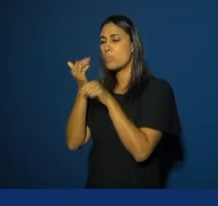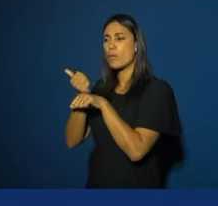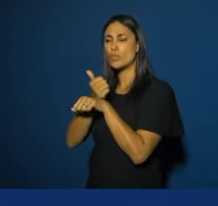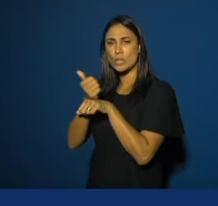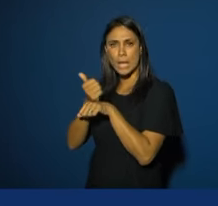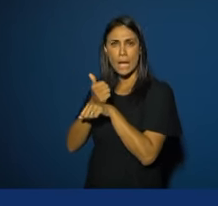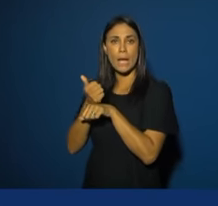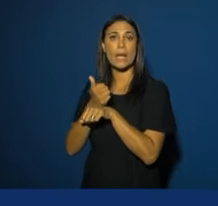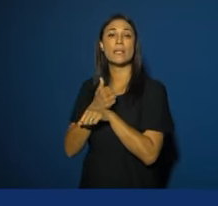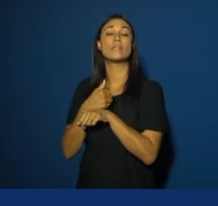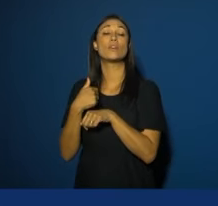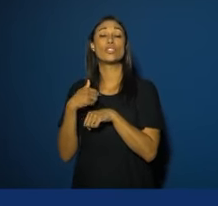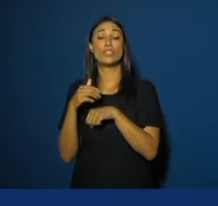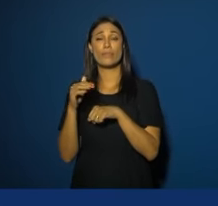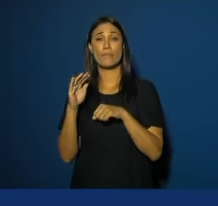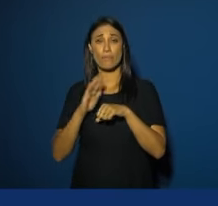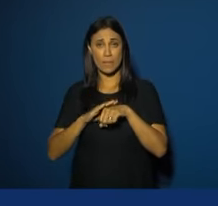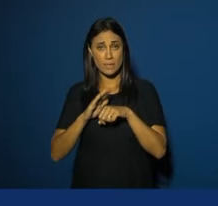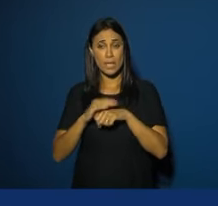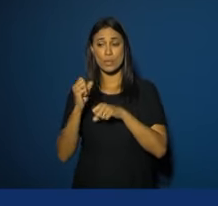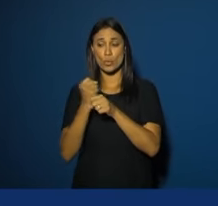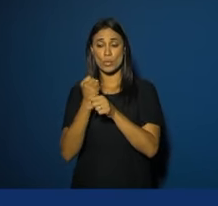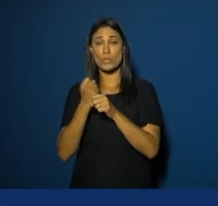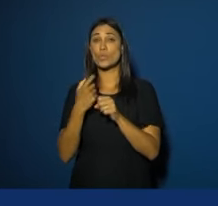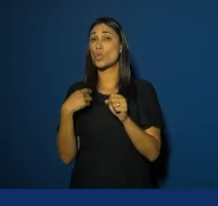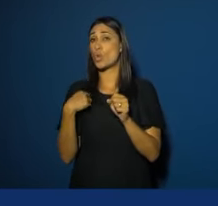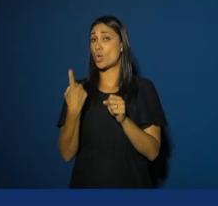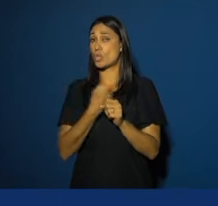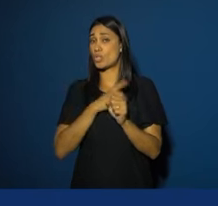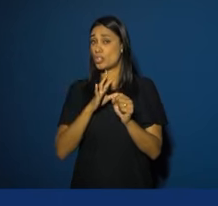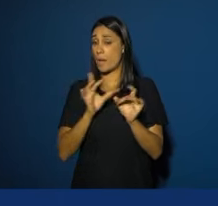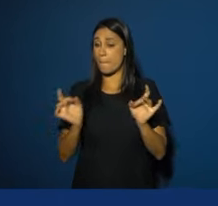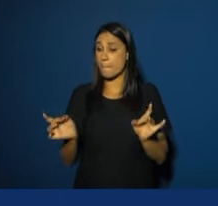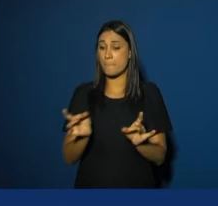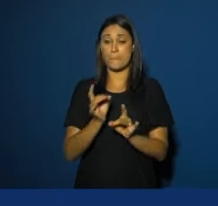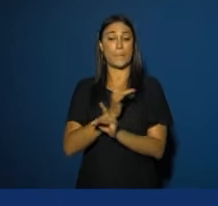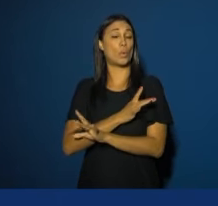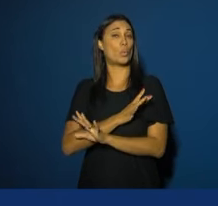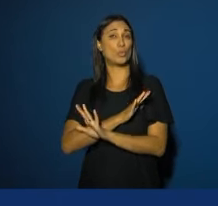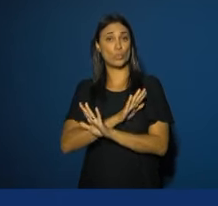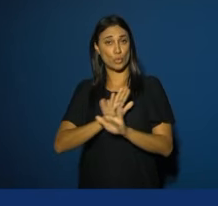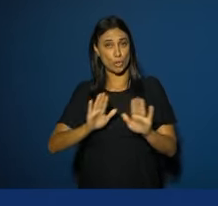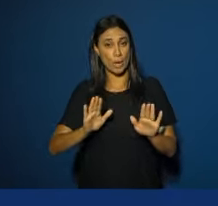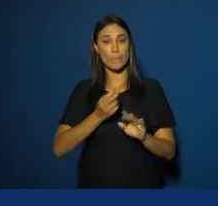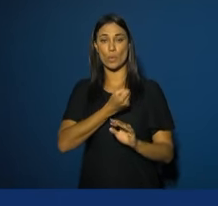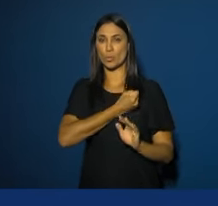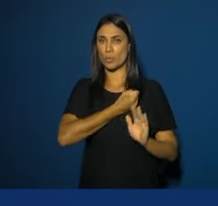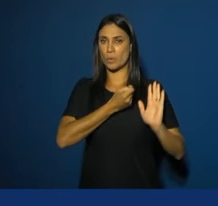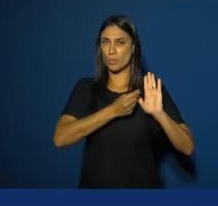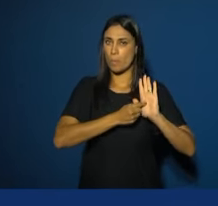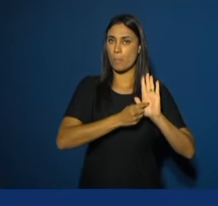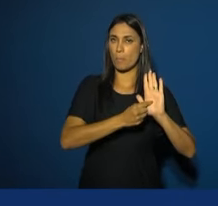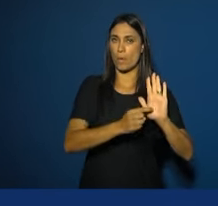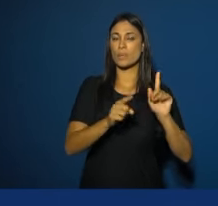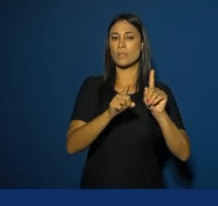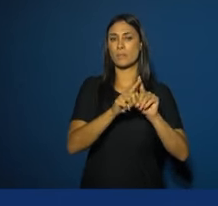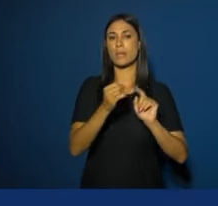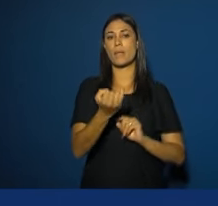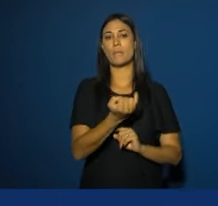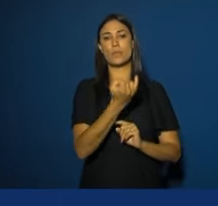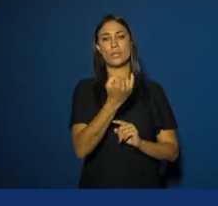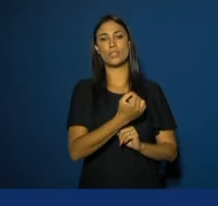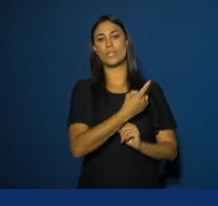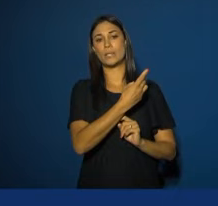realmente executar obras estamos preparados pelo pipeline Com certeza os números são são são importantes